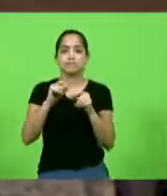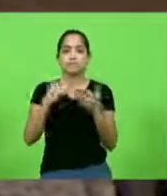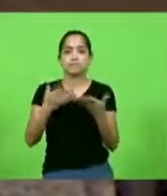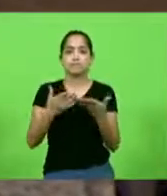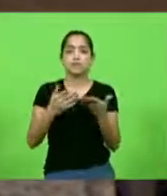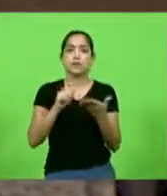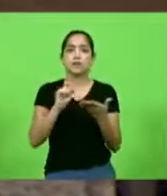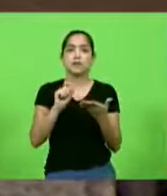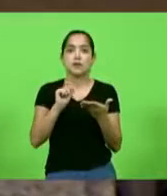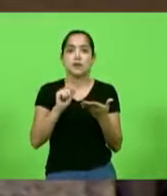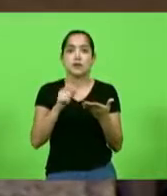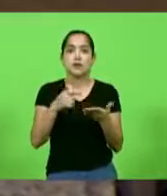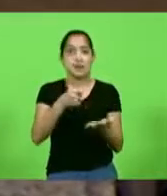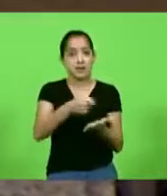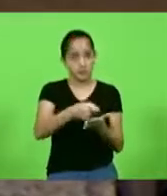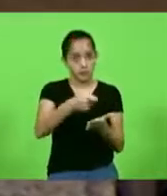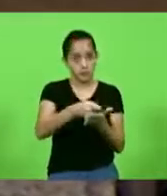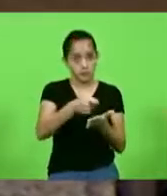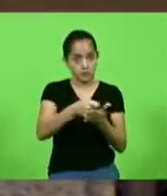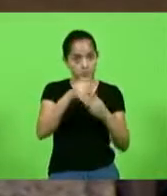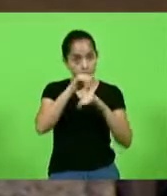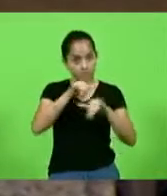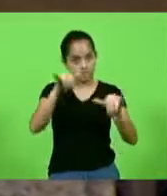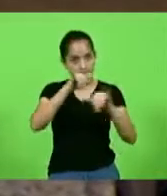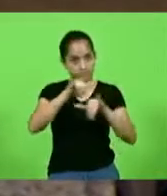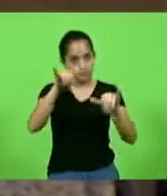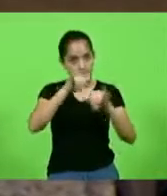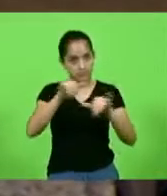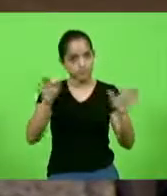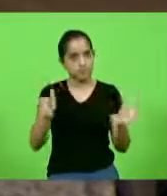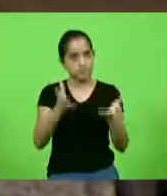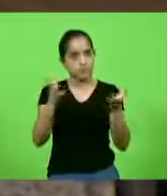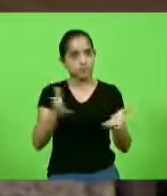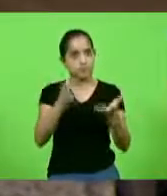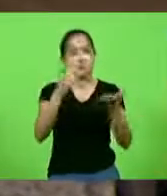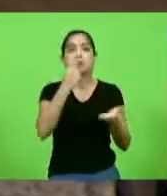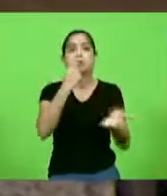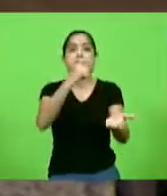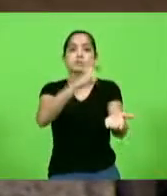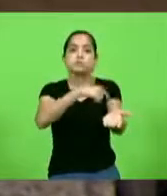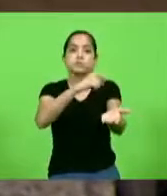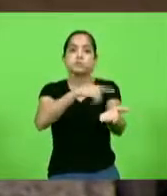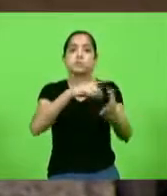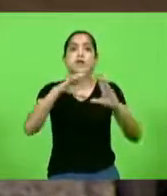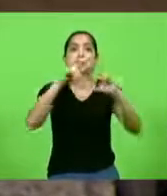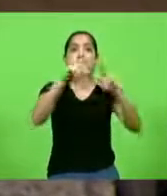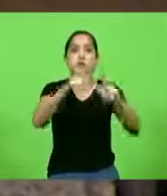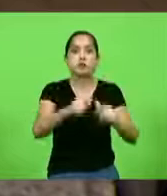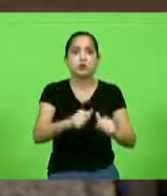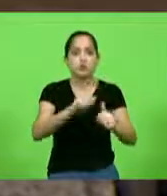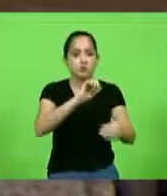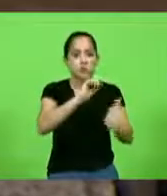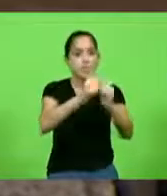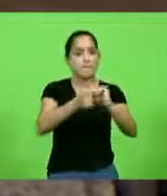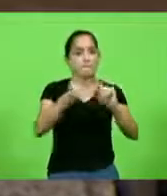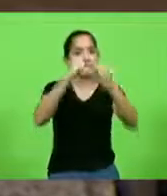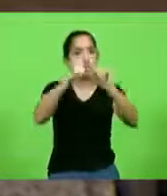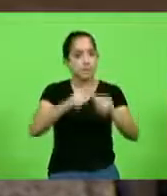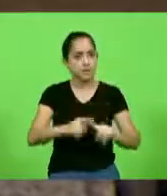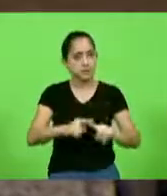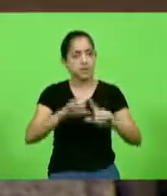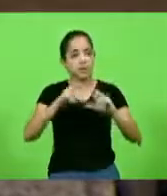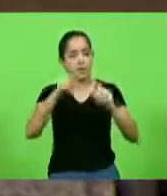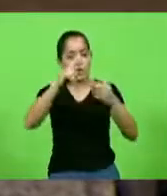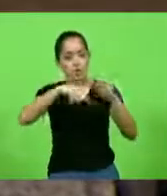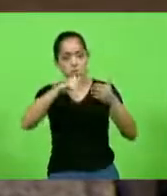dispõe? Ele obriga a divulgação da mensagem incentivando a doação de sangue em todas as competições esportivas, todas. Eu li o